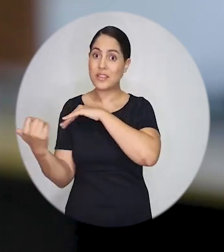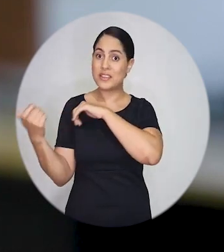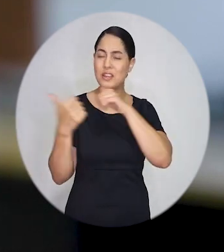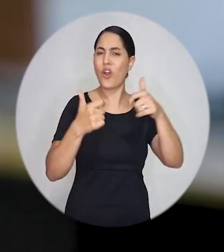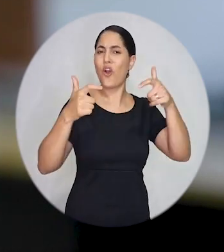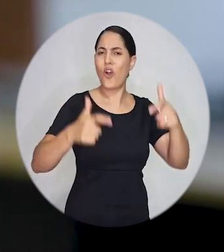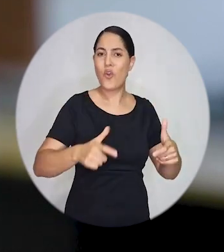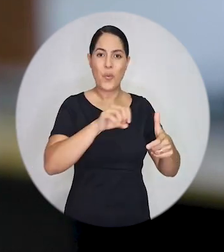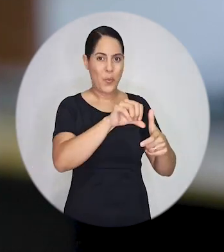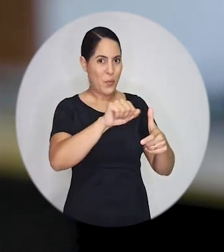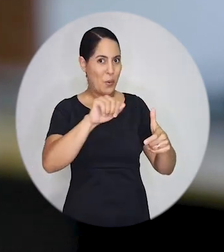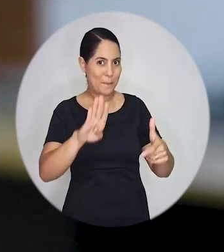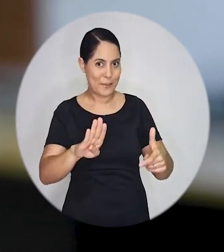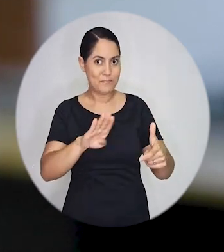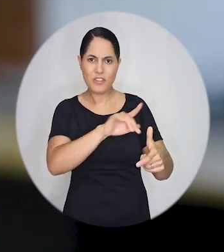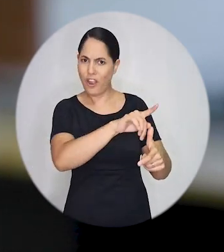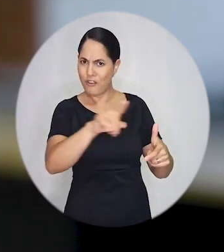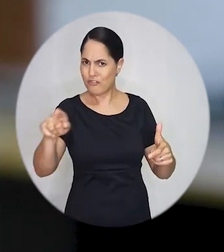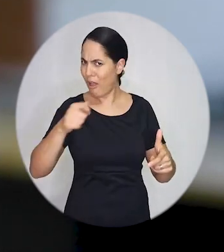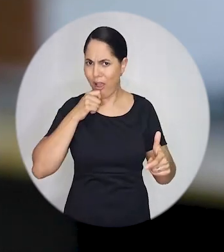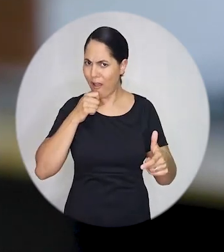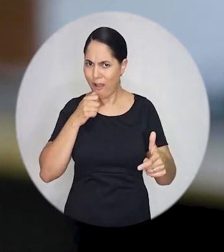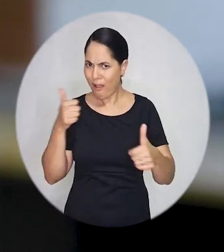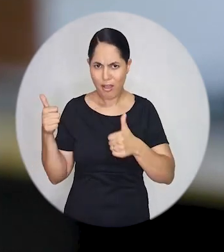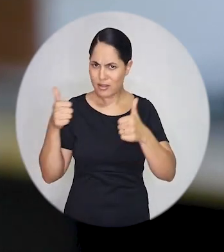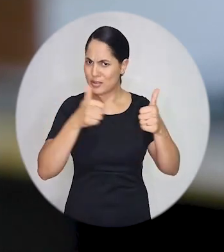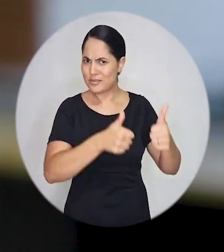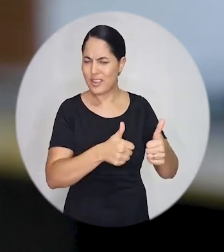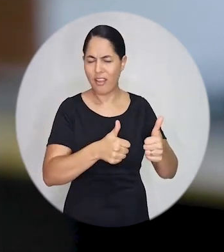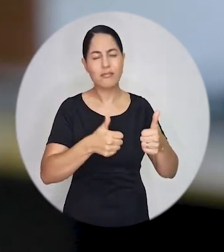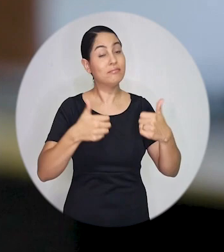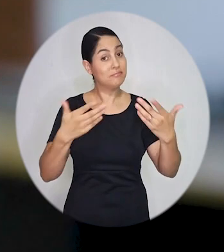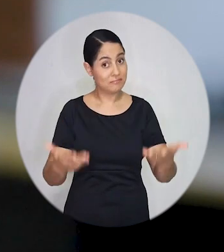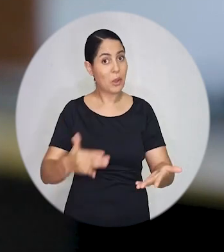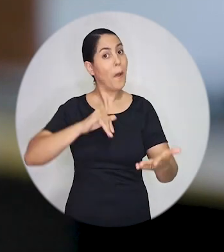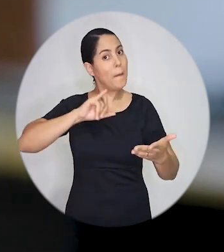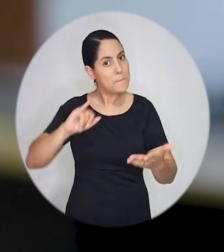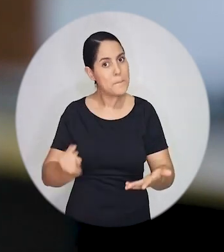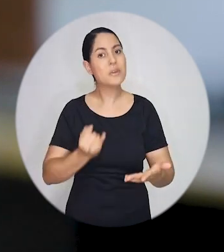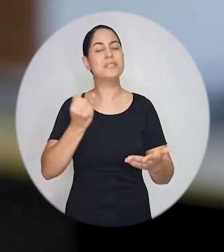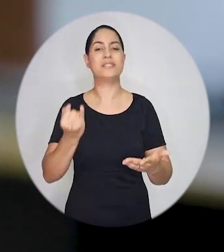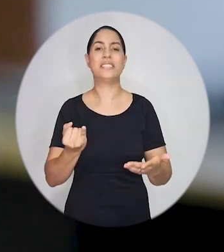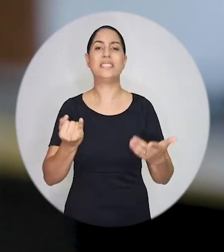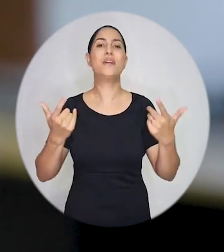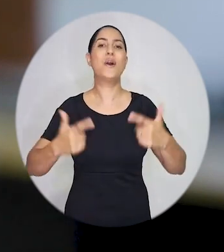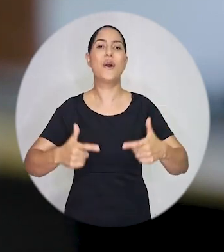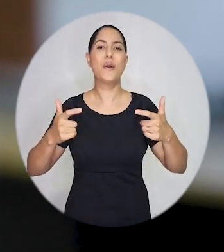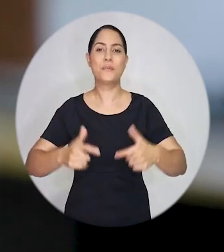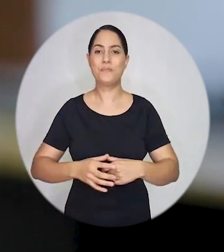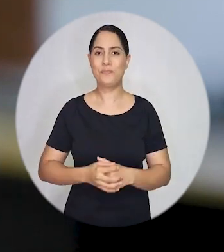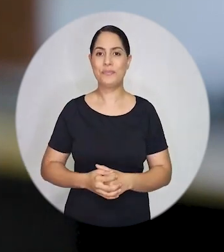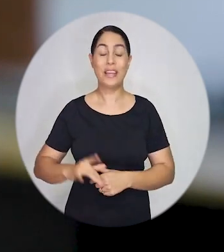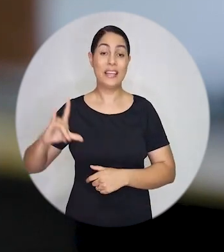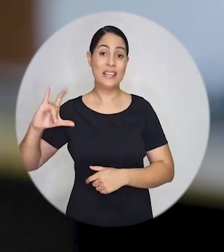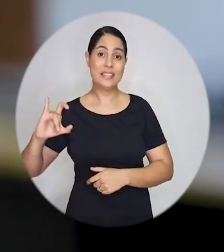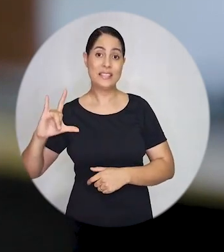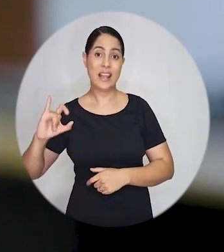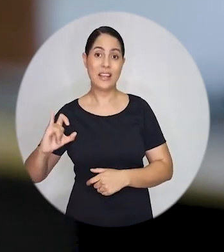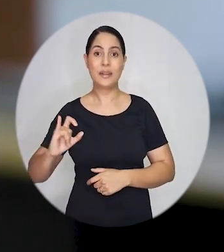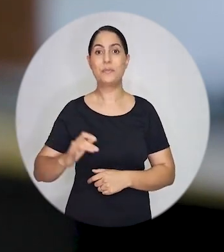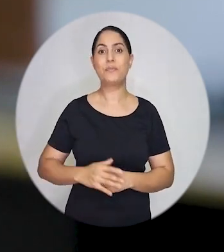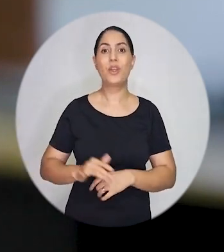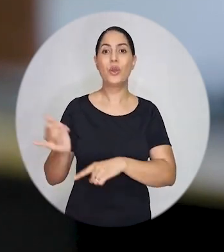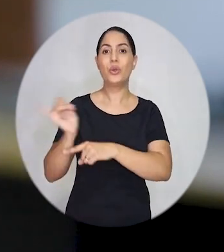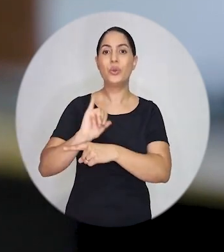nas redes sociais da Ordem dos Advogados do Brasil. E se você ainda não nos acompanha por lá, não perca tempo. Estamos